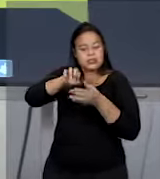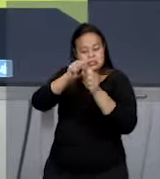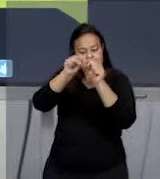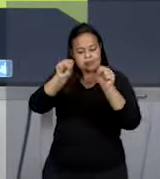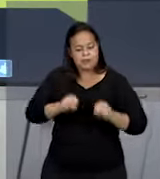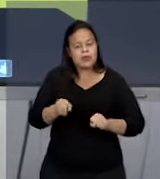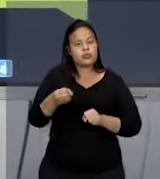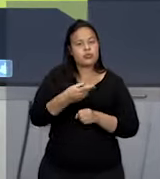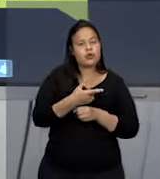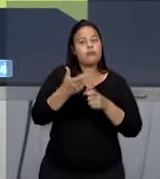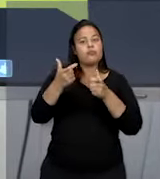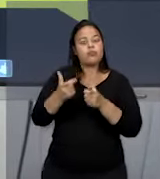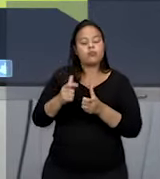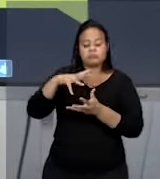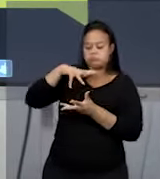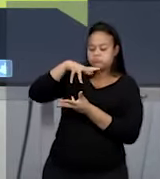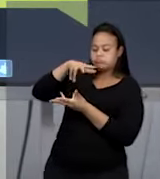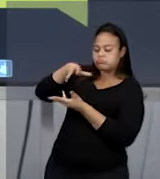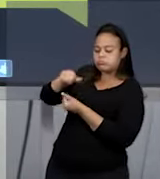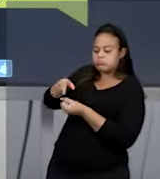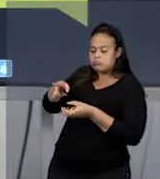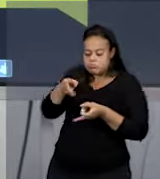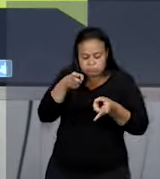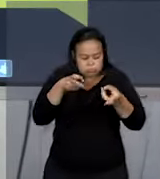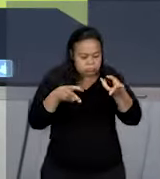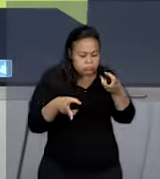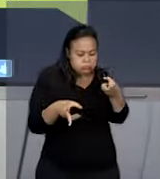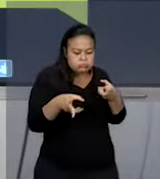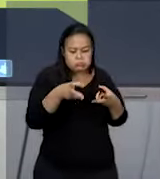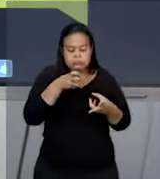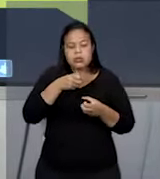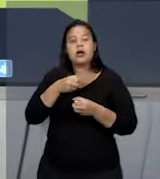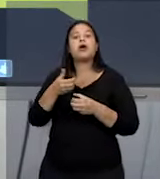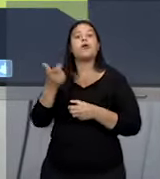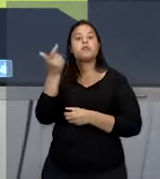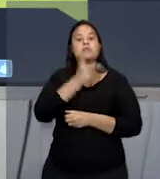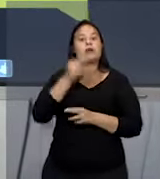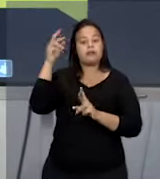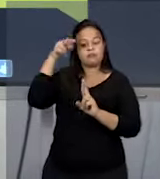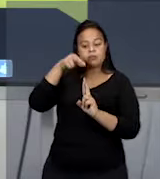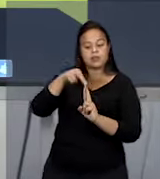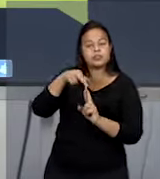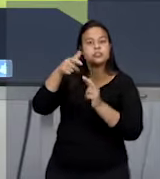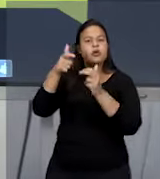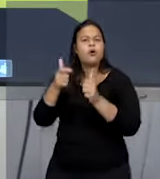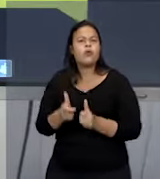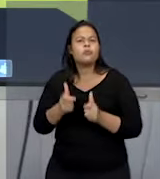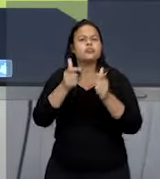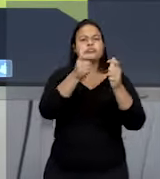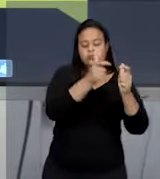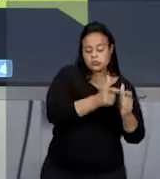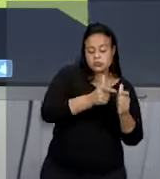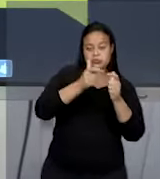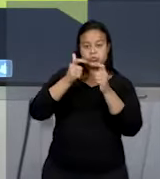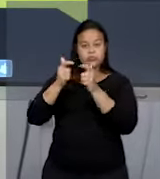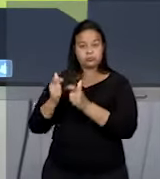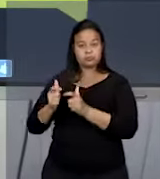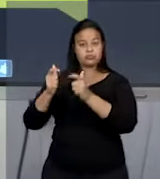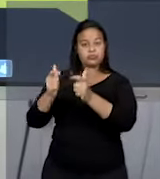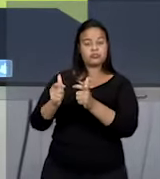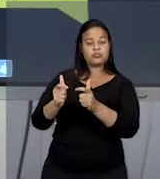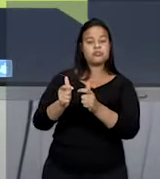de posicionamento global que vai te dar a referência de onde você está, de